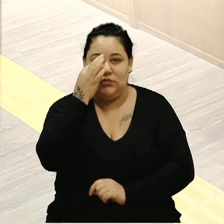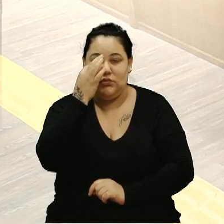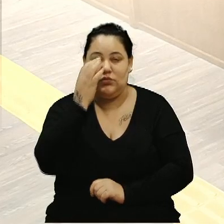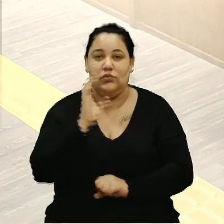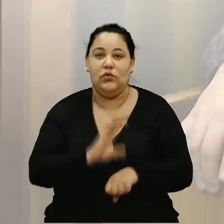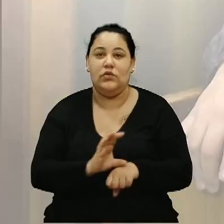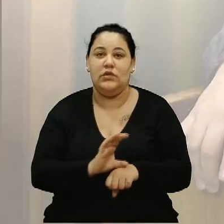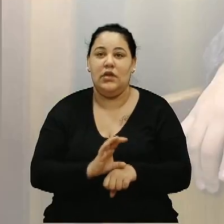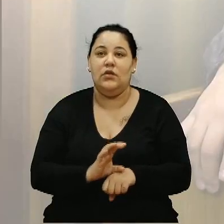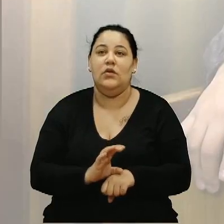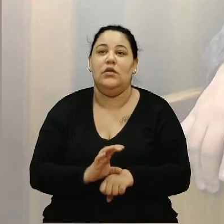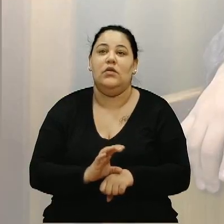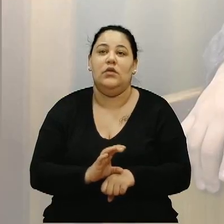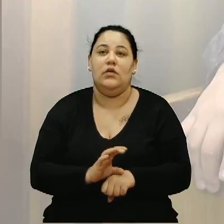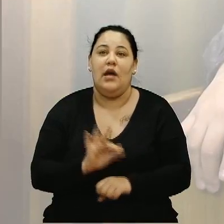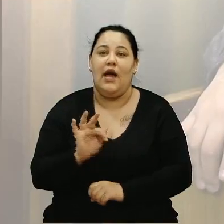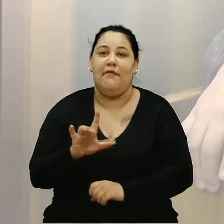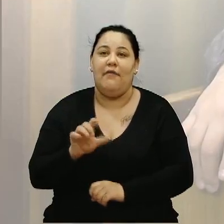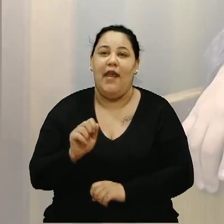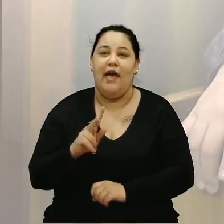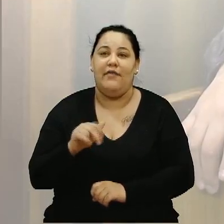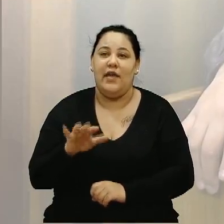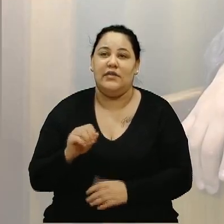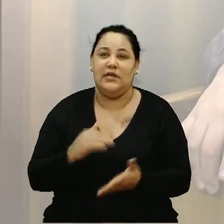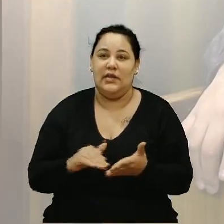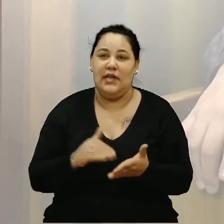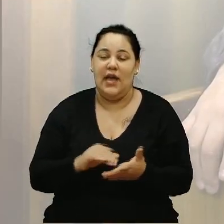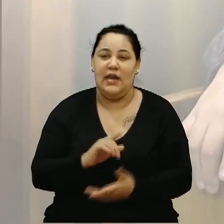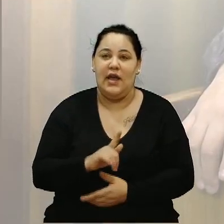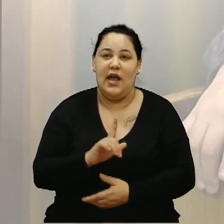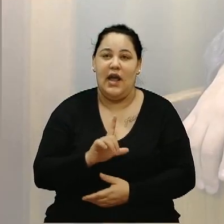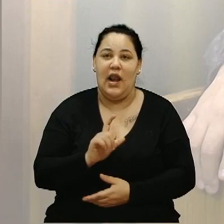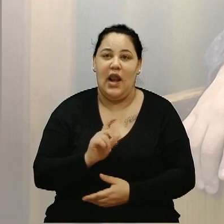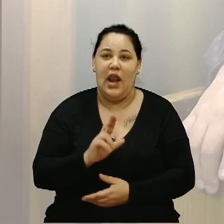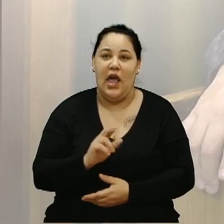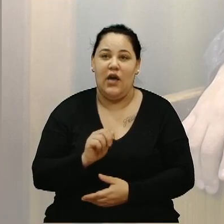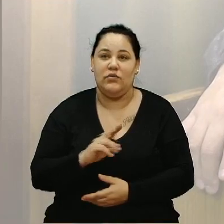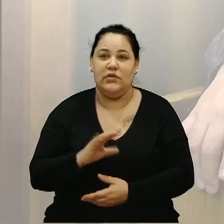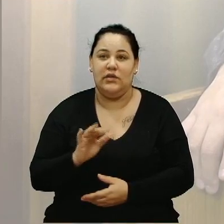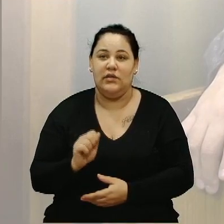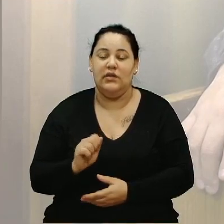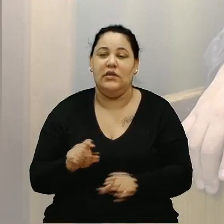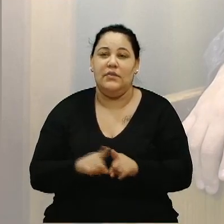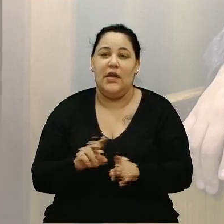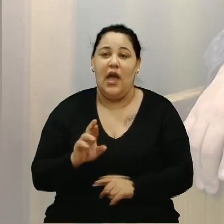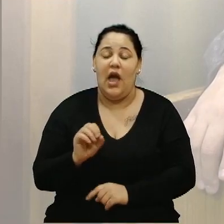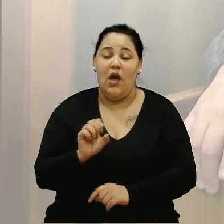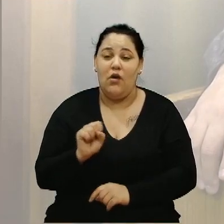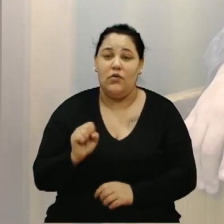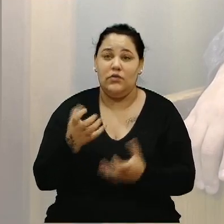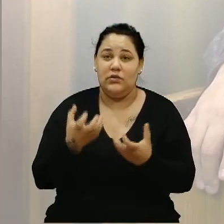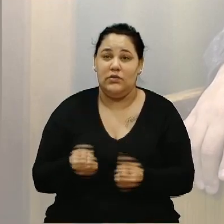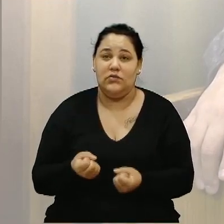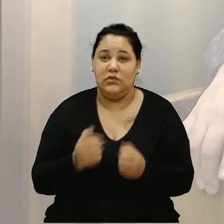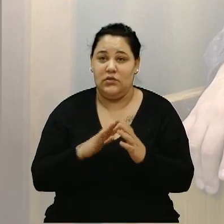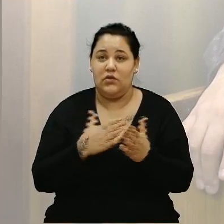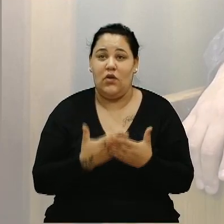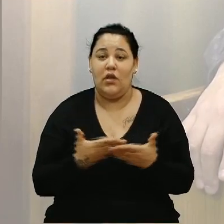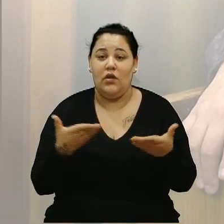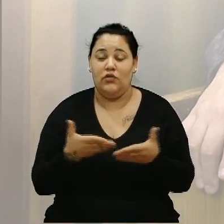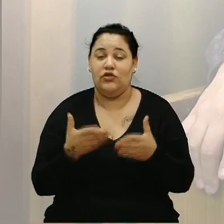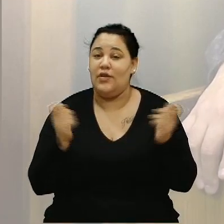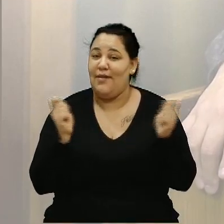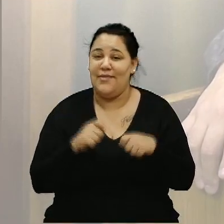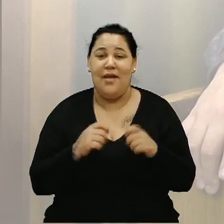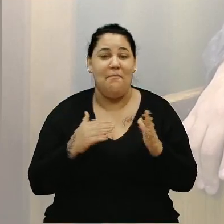a Gláucia era adjunta, né? E a Rose que assumiu a direção de uma escola que era pequena e foi ampliando e hoje está na capacidade máxima.